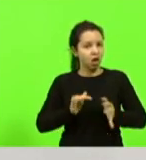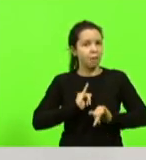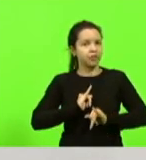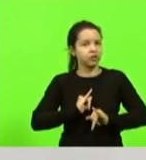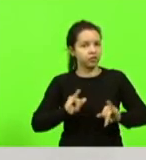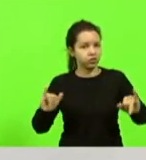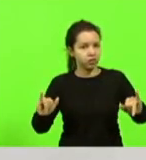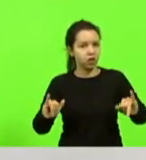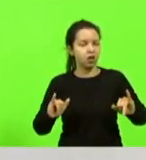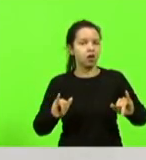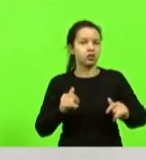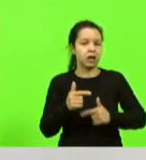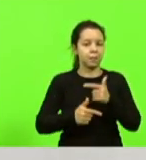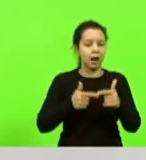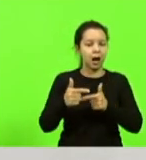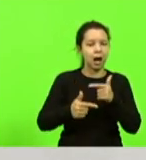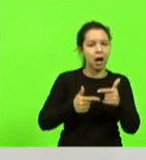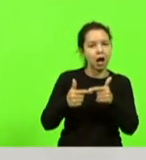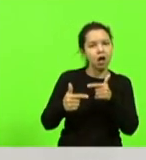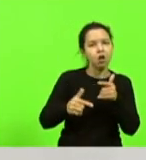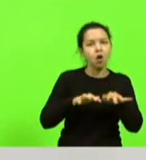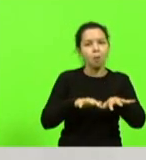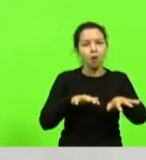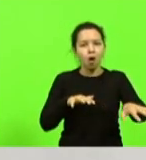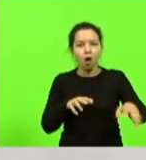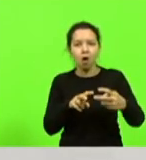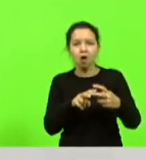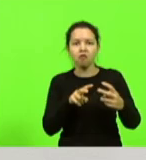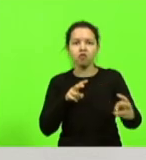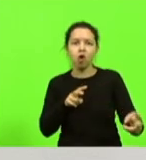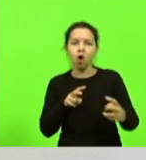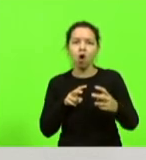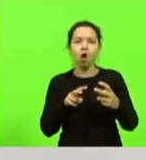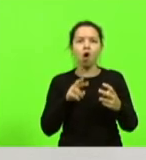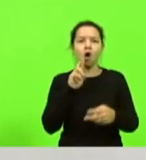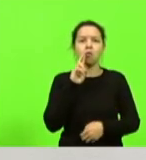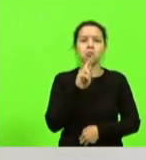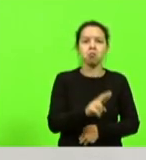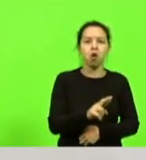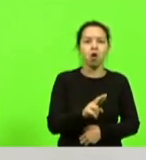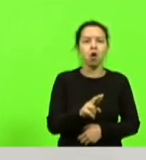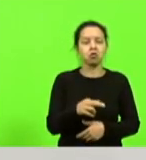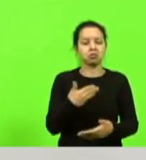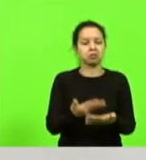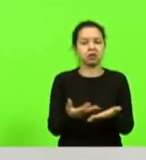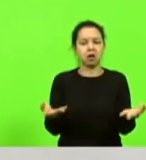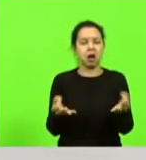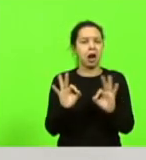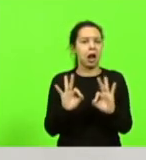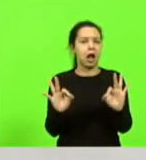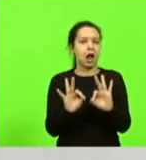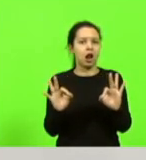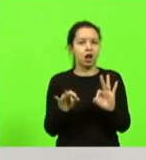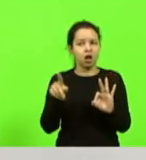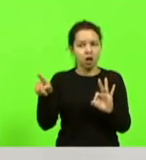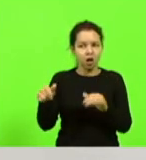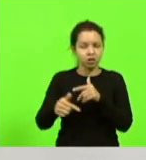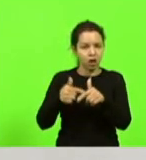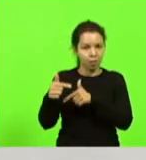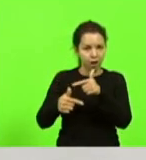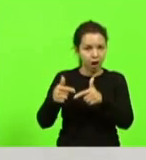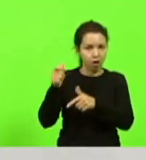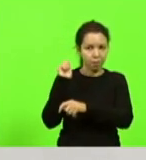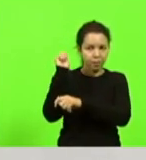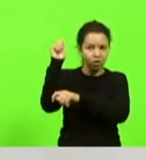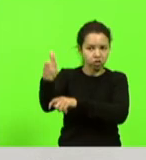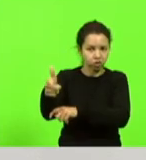ao trabalho em casa, ao home office aí. Até agora, uma resposta mais efetiva? Não. Os pescadores não estão fazendo home office, não. Estão lá